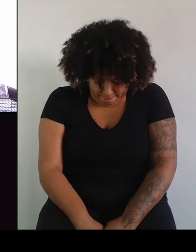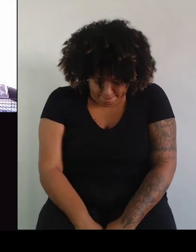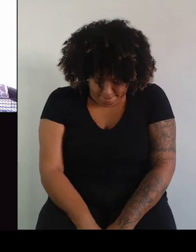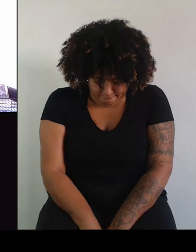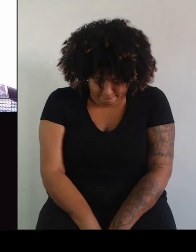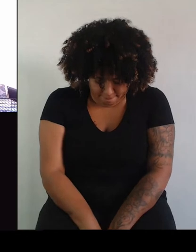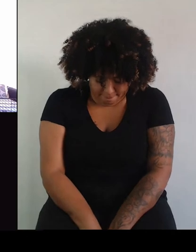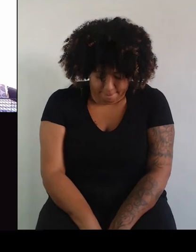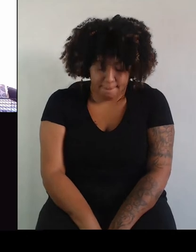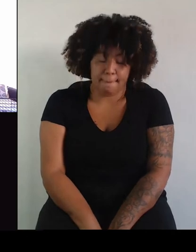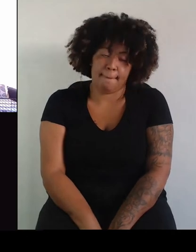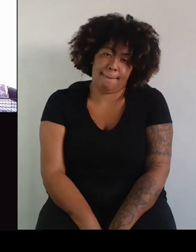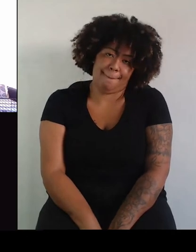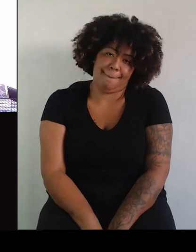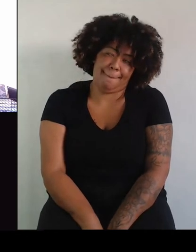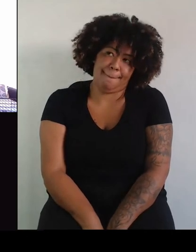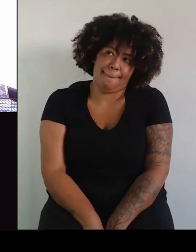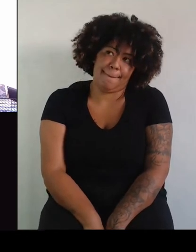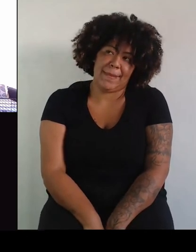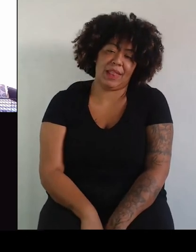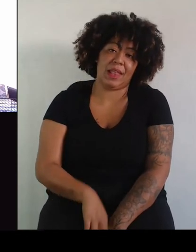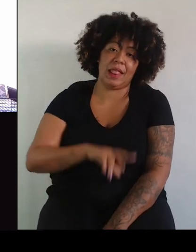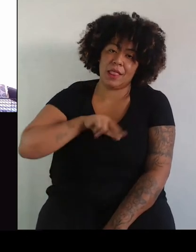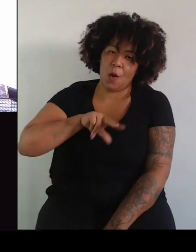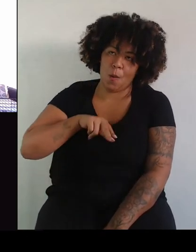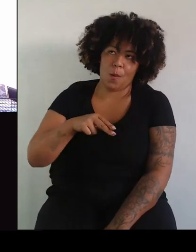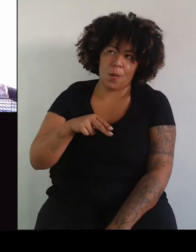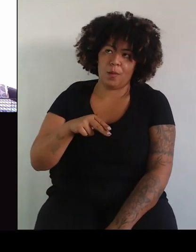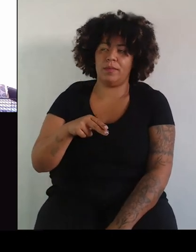nós vivemos num país sem bacon